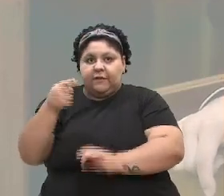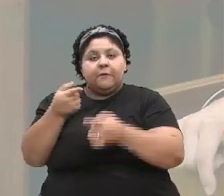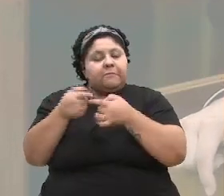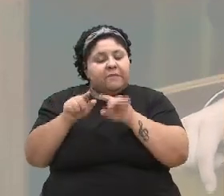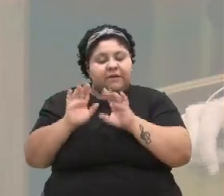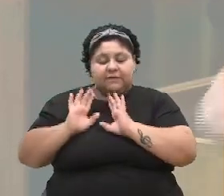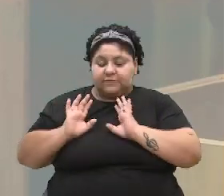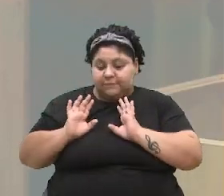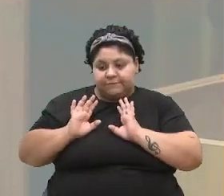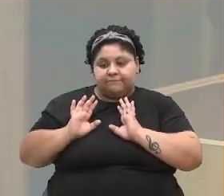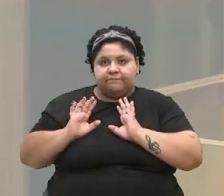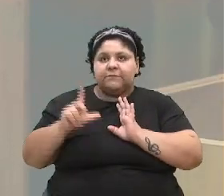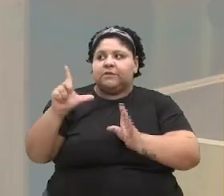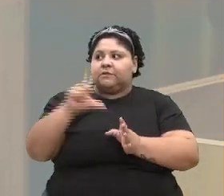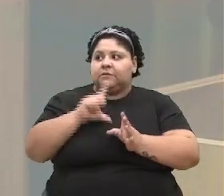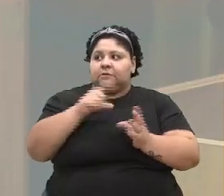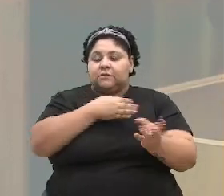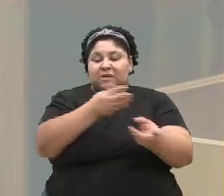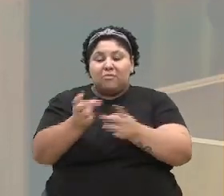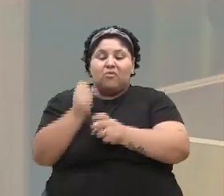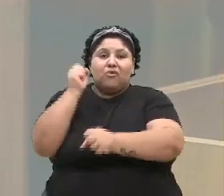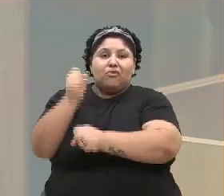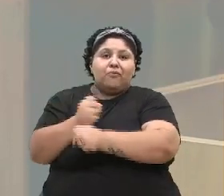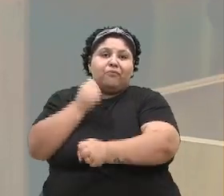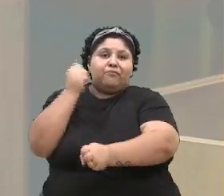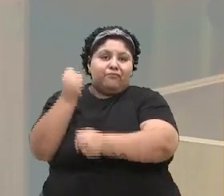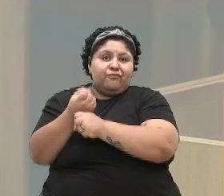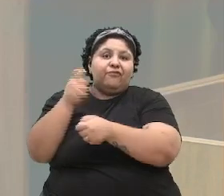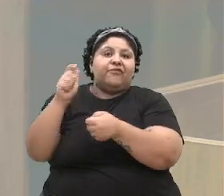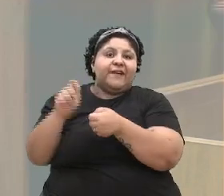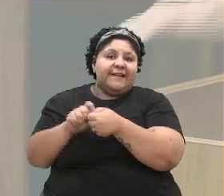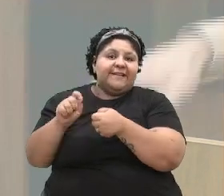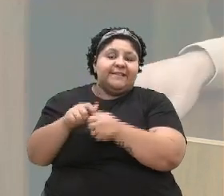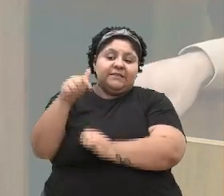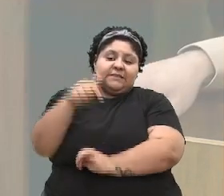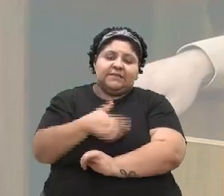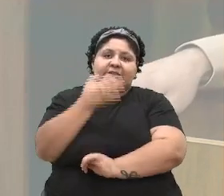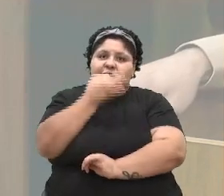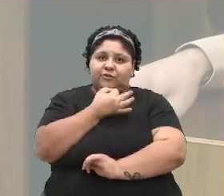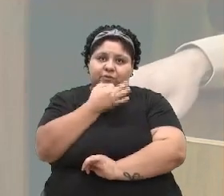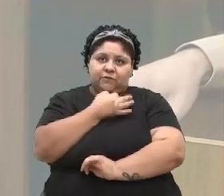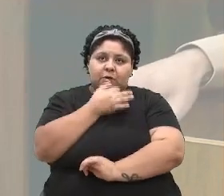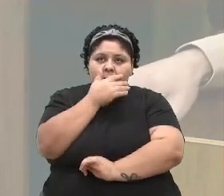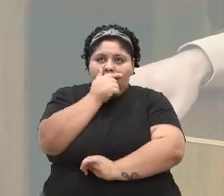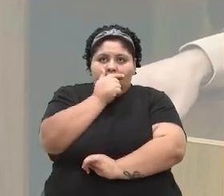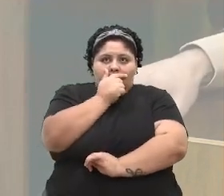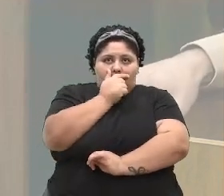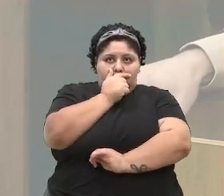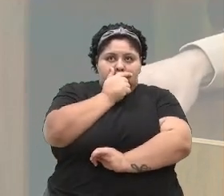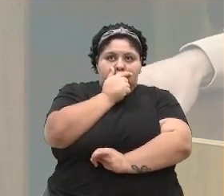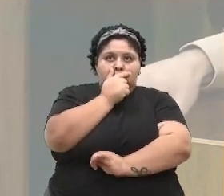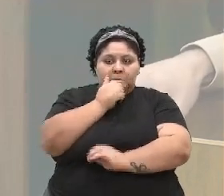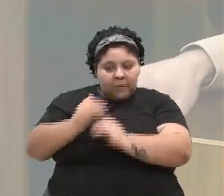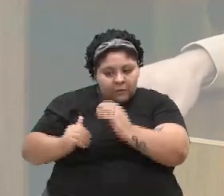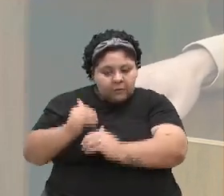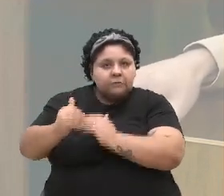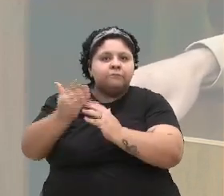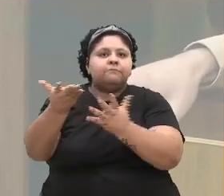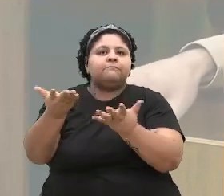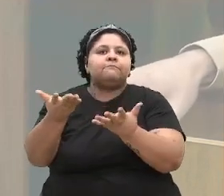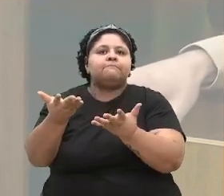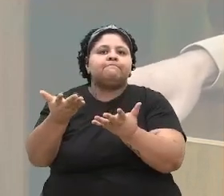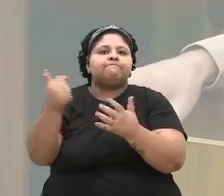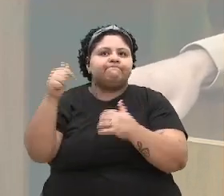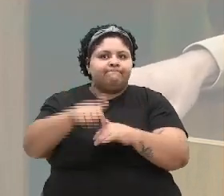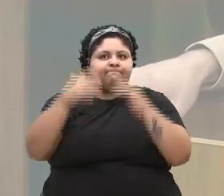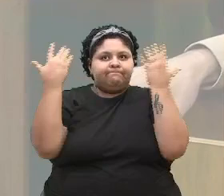enfim, tem muitas obras a serem feitas em Caxias do Sul. E é um grande avanço. Então, parabéns